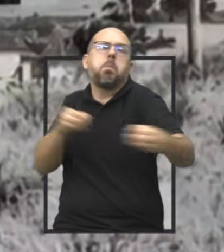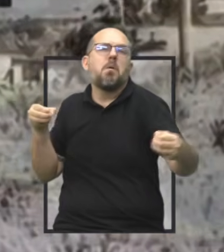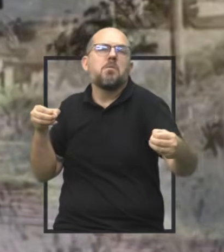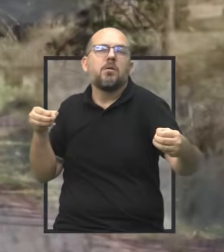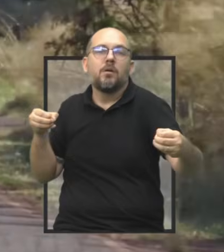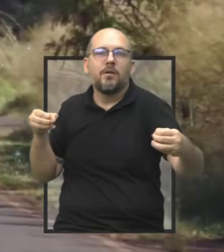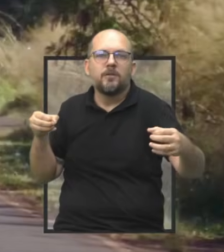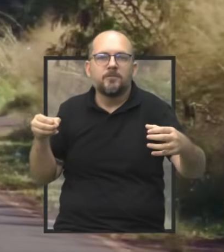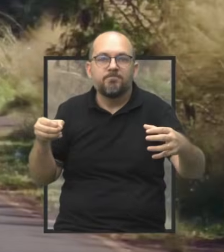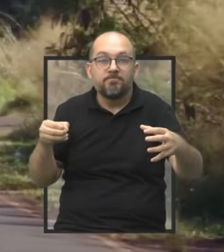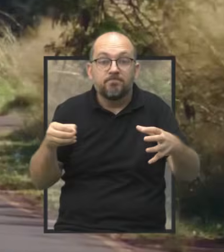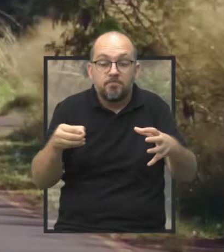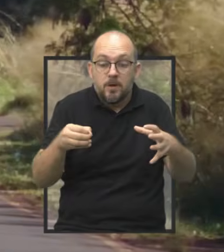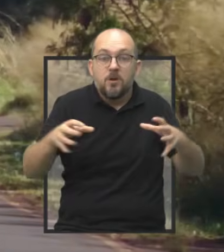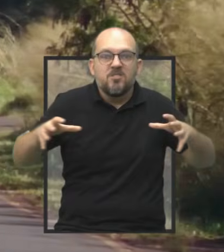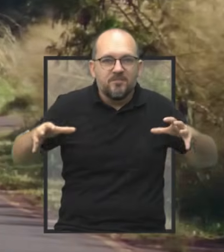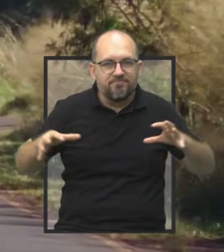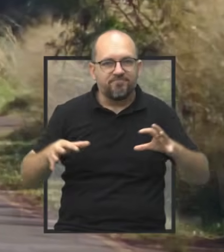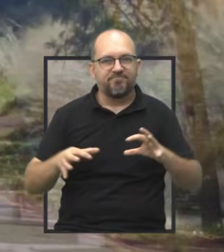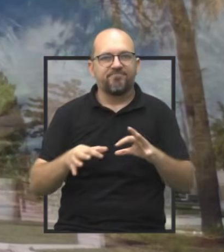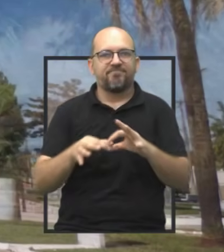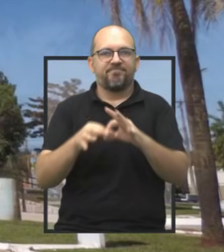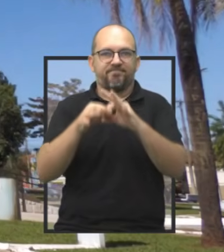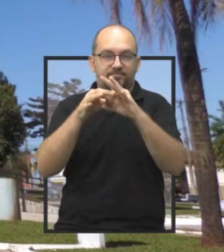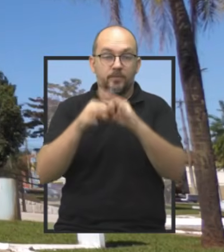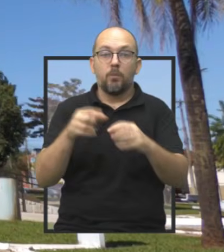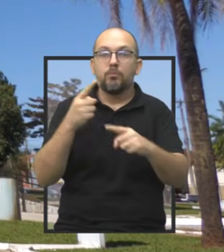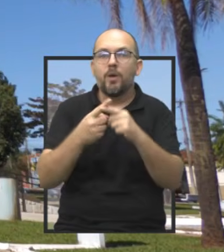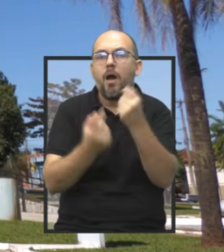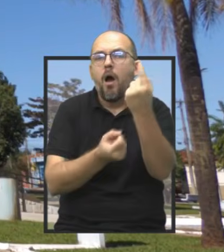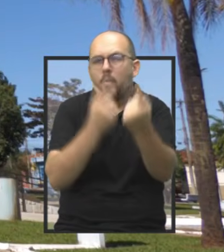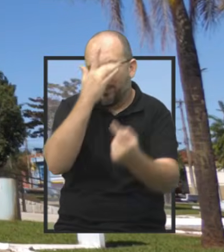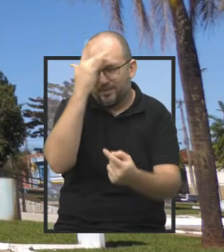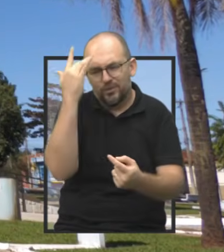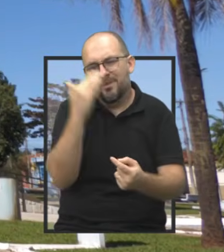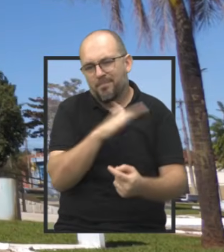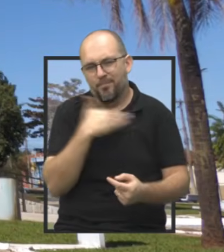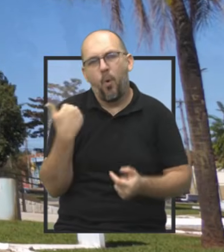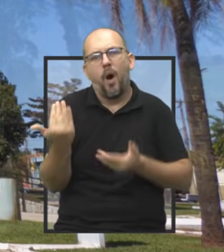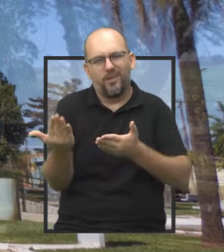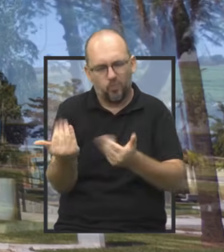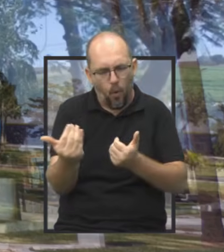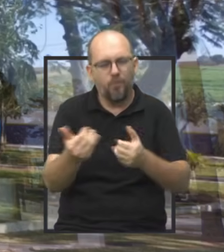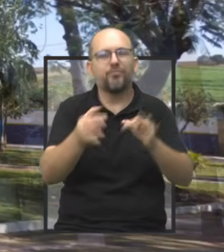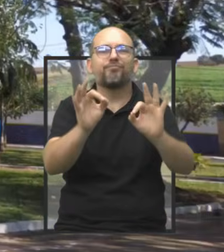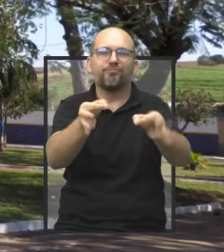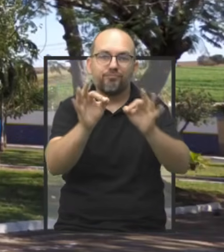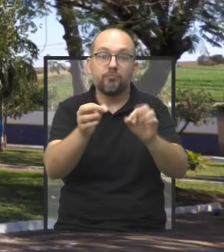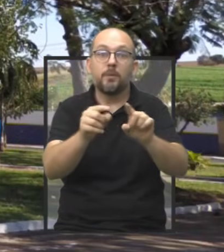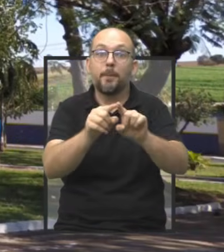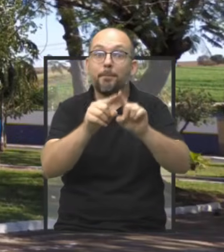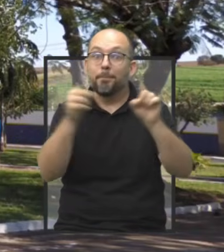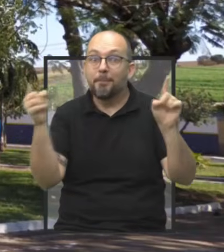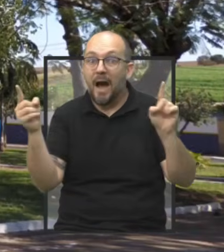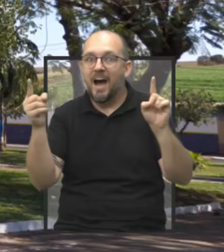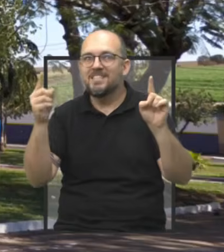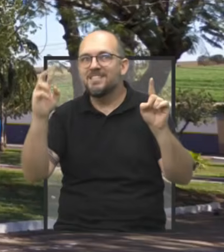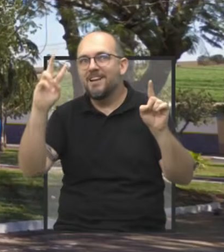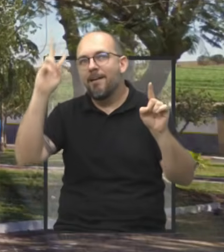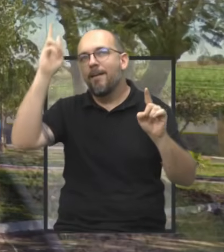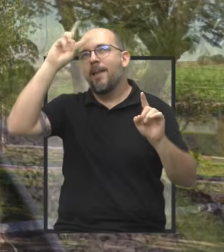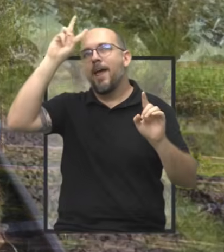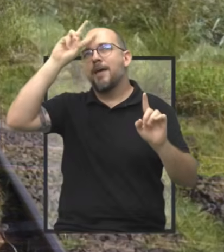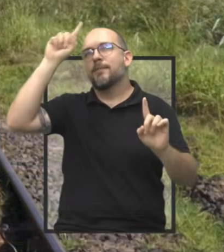uma comunidade integrada. Porque algumas pessoas partem cedo, mas nunca deixam de